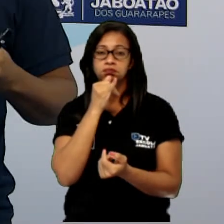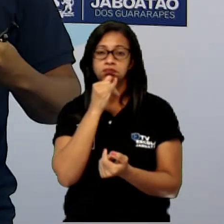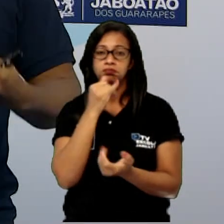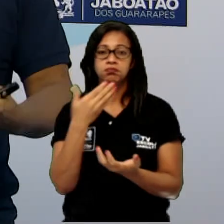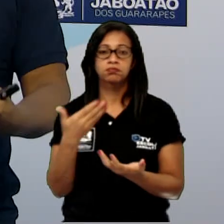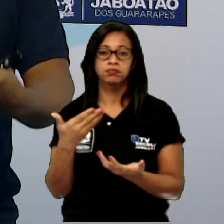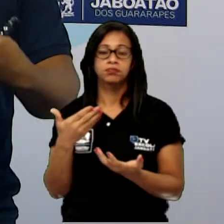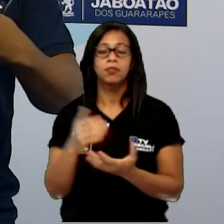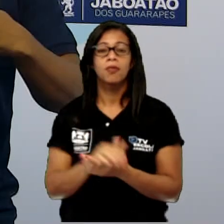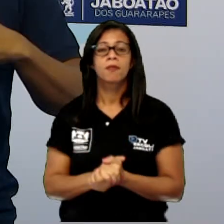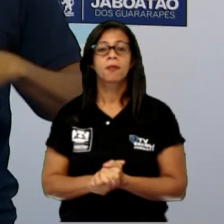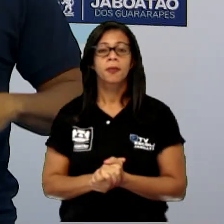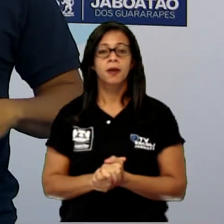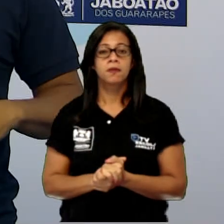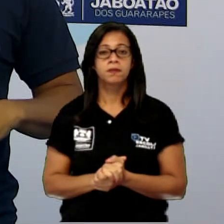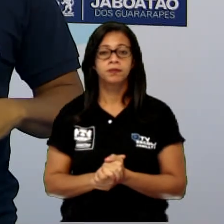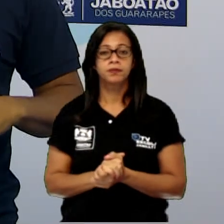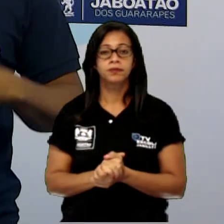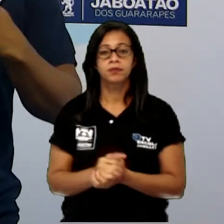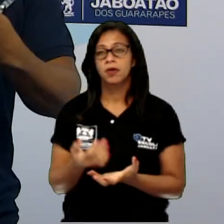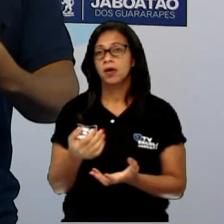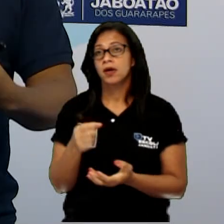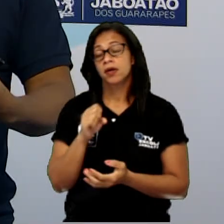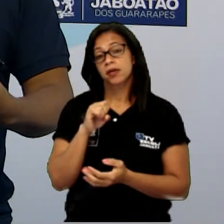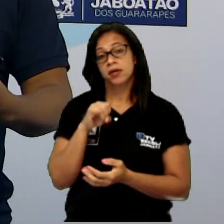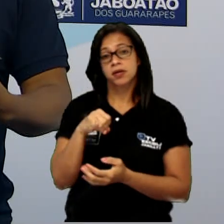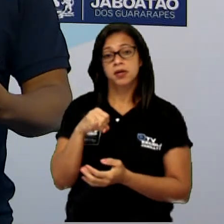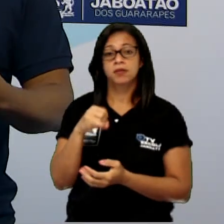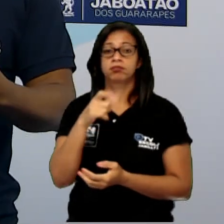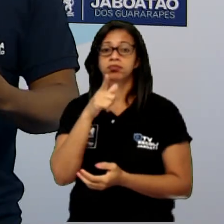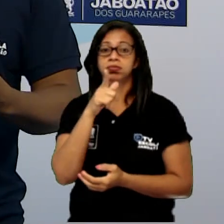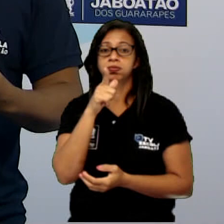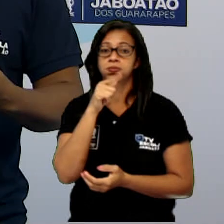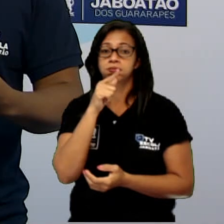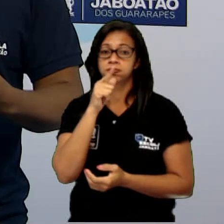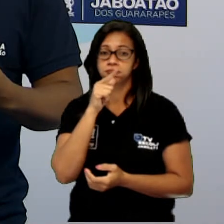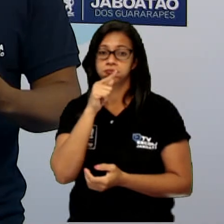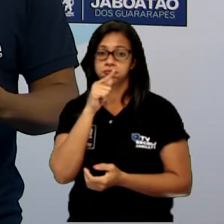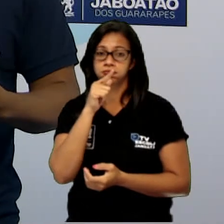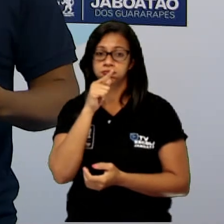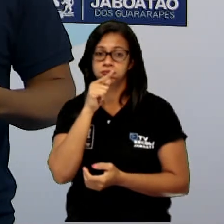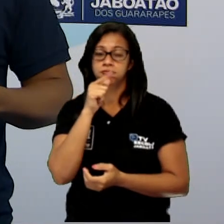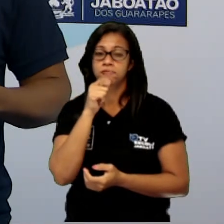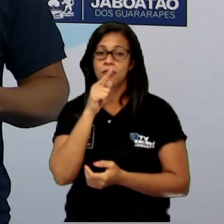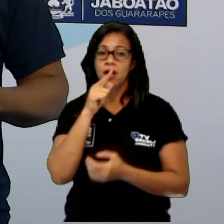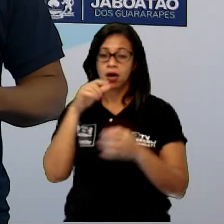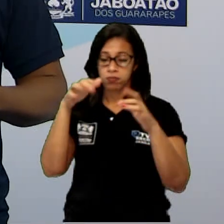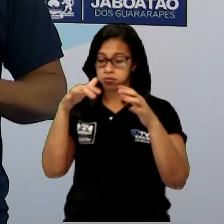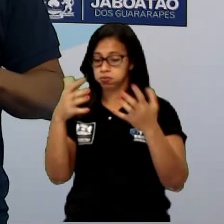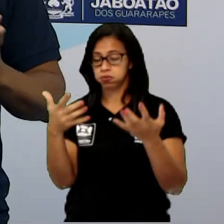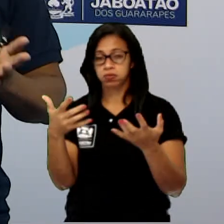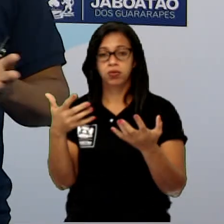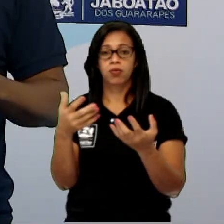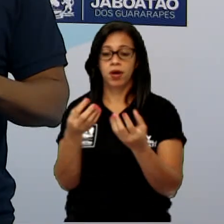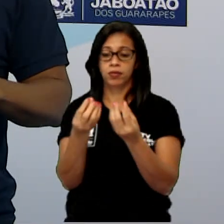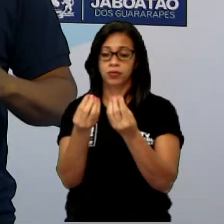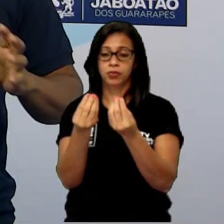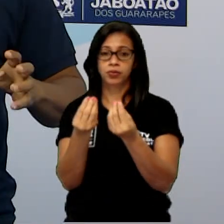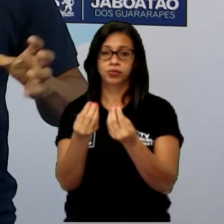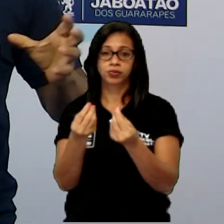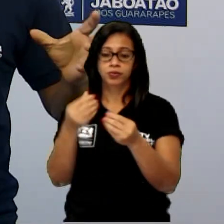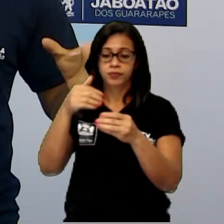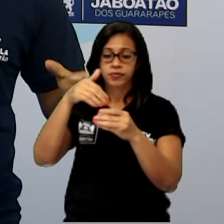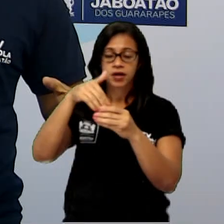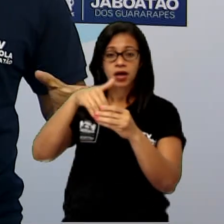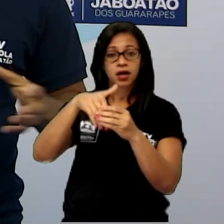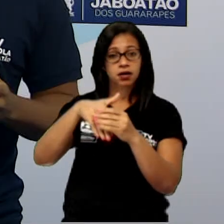consegue passar com bastante facilidade pelo solo arenoso, porque ele é composto por areia. Lembrando que a areia é o